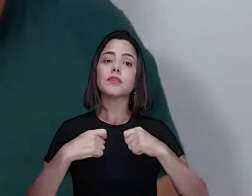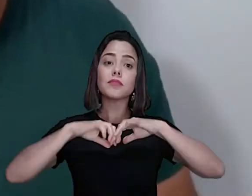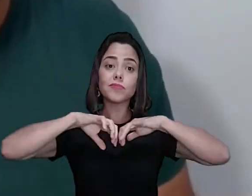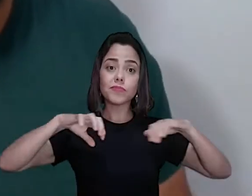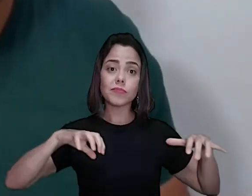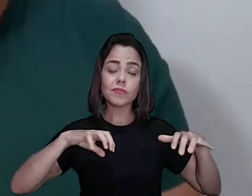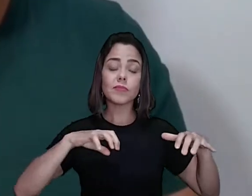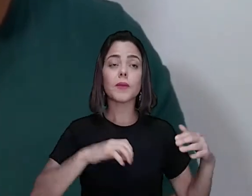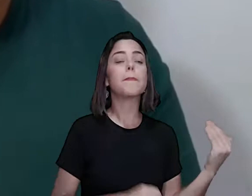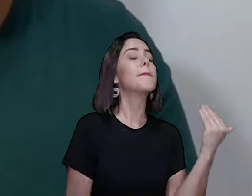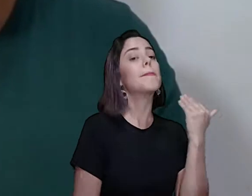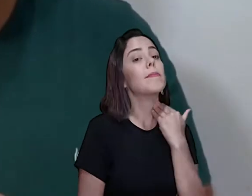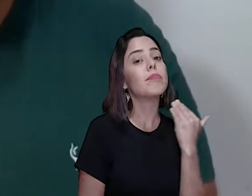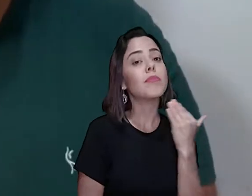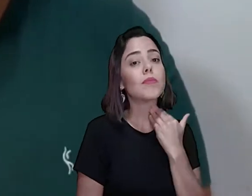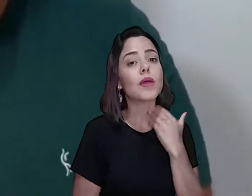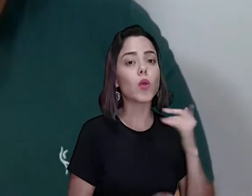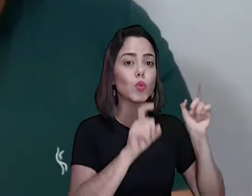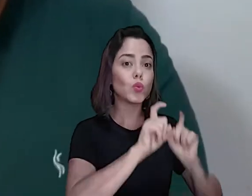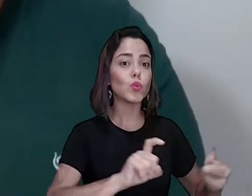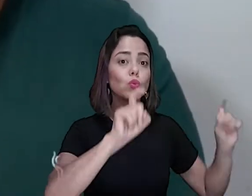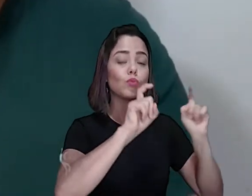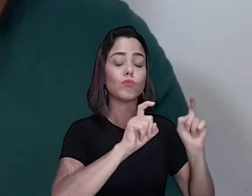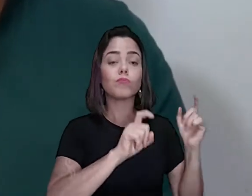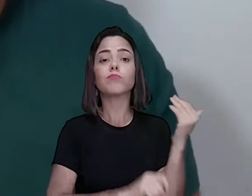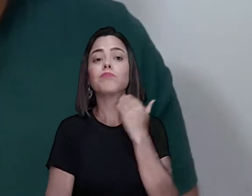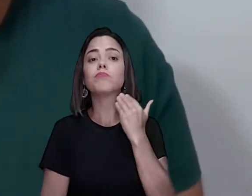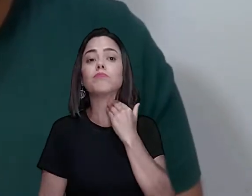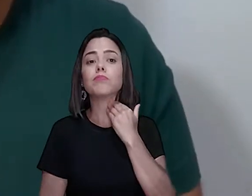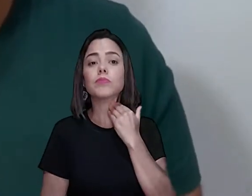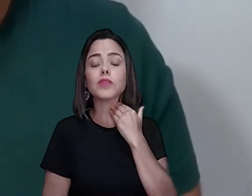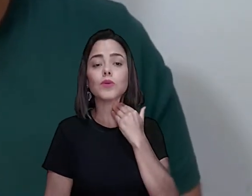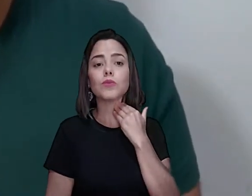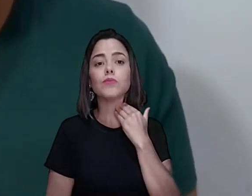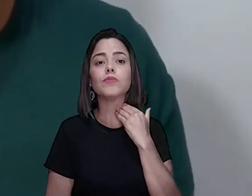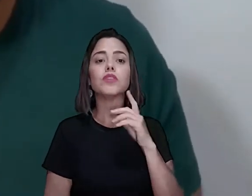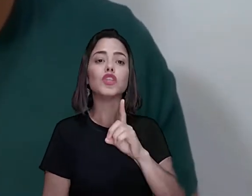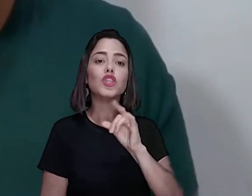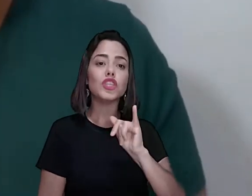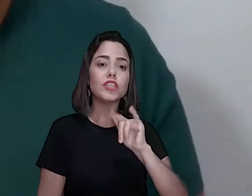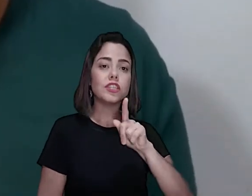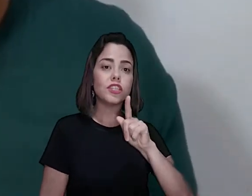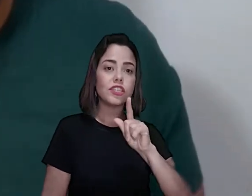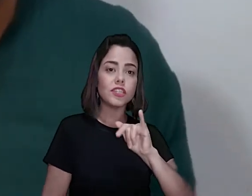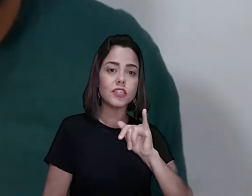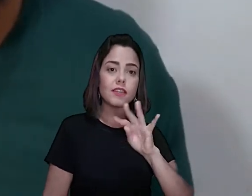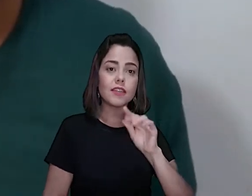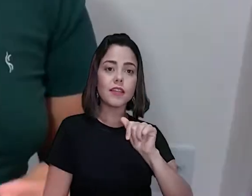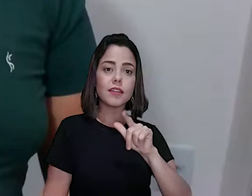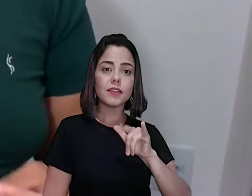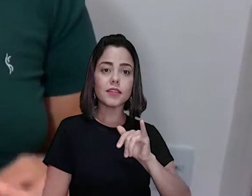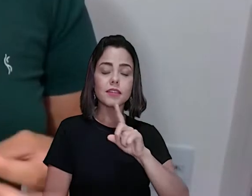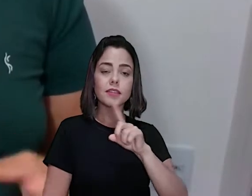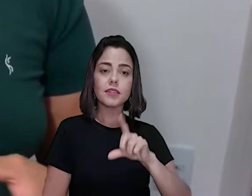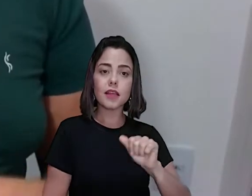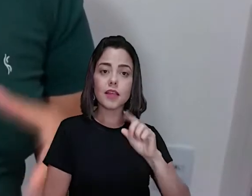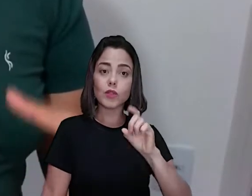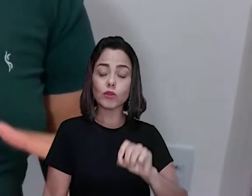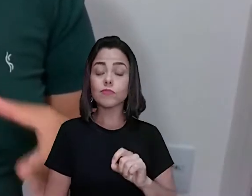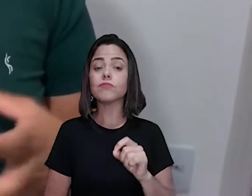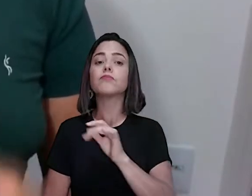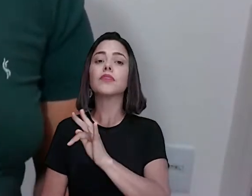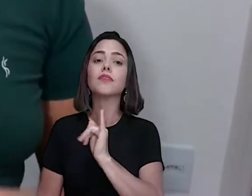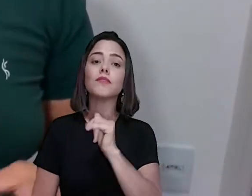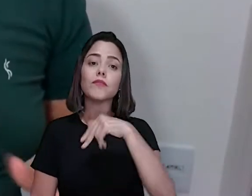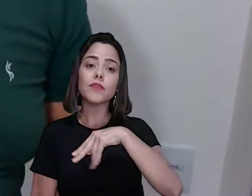banco digital de banco digitalizado e de fintech ou de meios de pagamento. Banco digital é